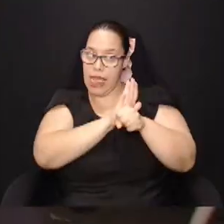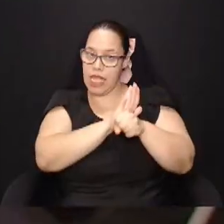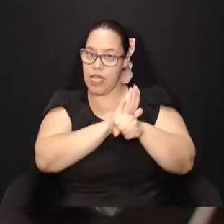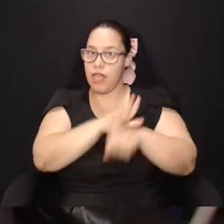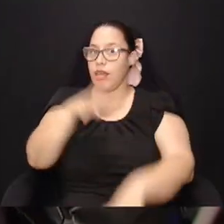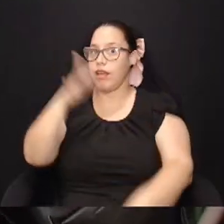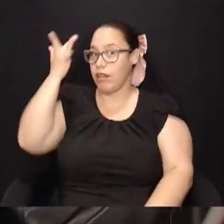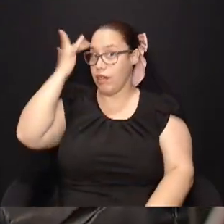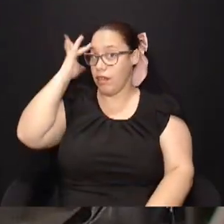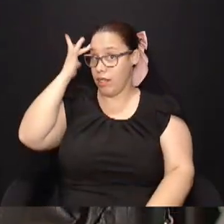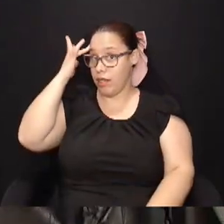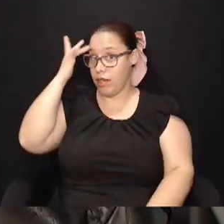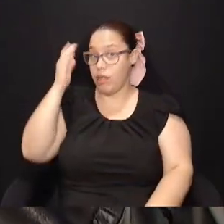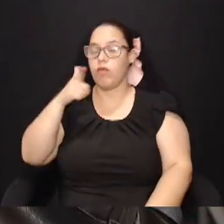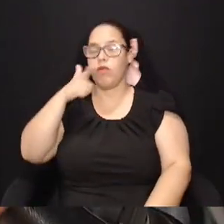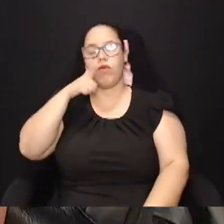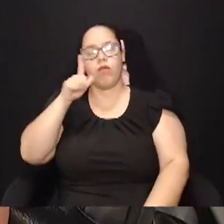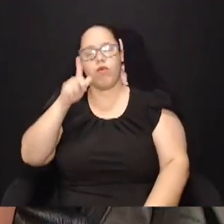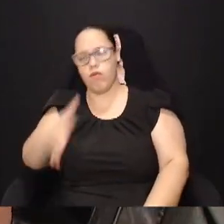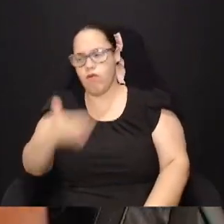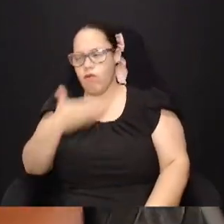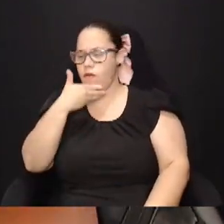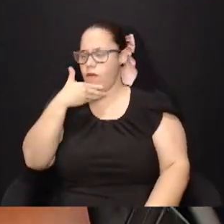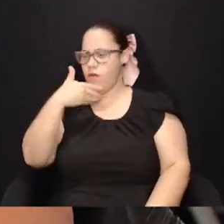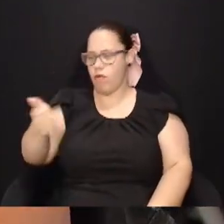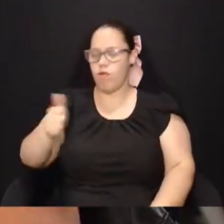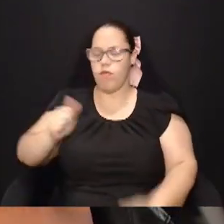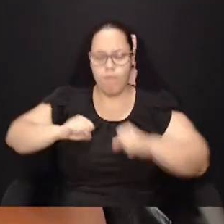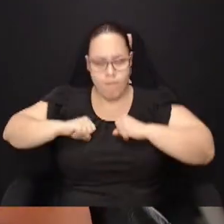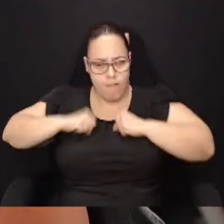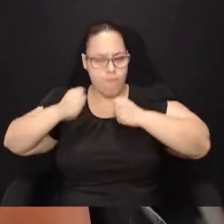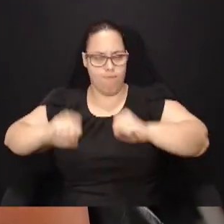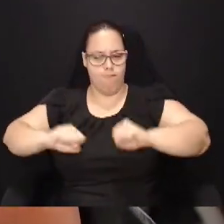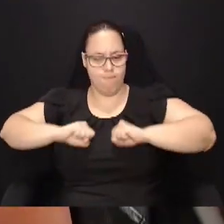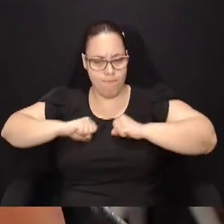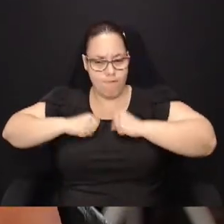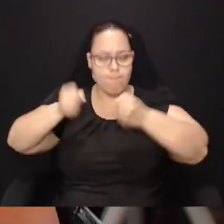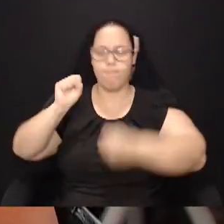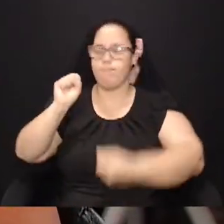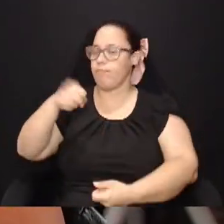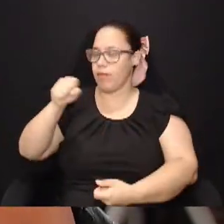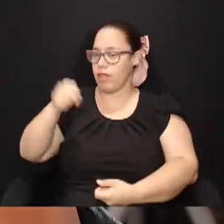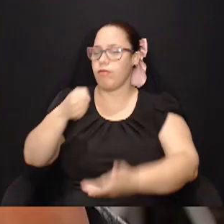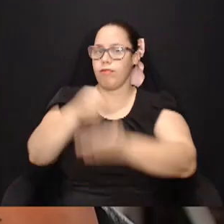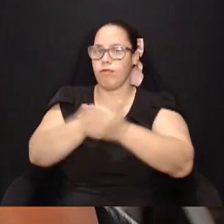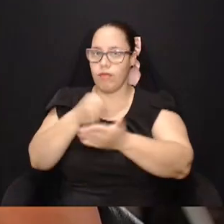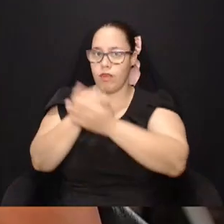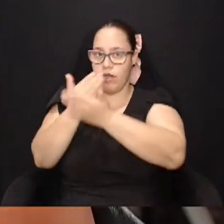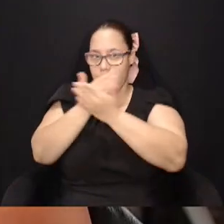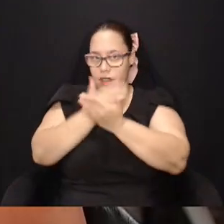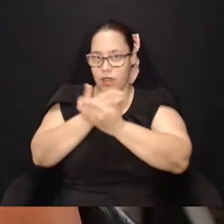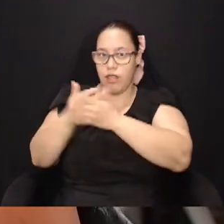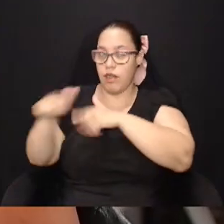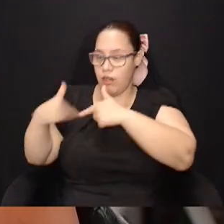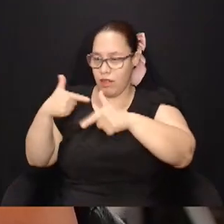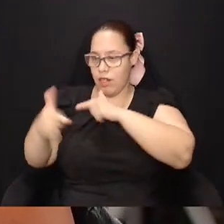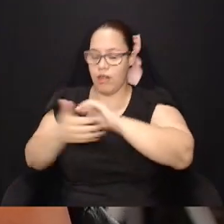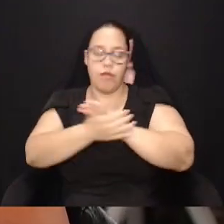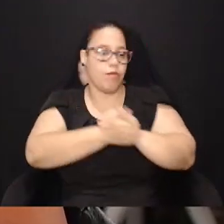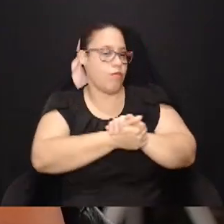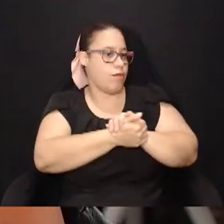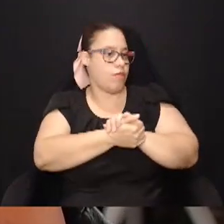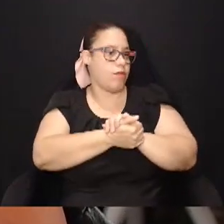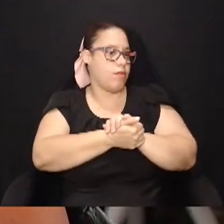meu máximo estudando e é isso, me esforçar bastante e dedicar bastante nos estudos e no trabalho. Você veio hoje com a sua mãe,